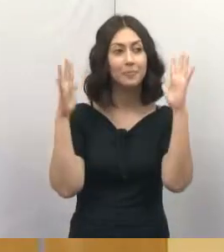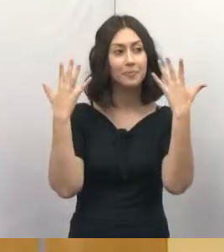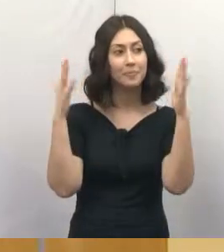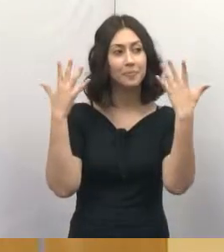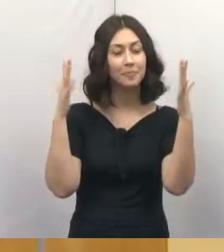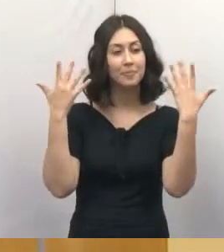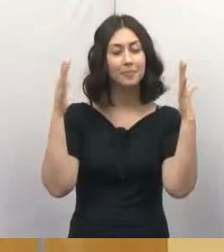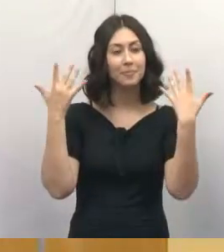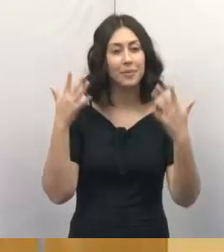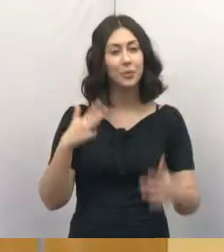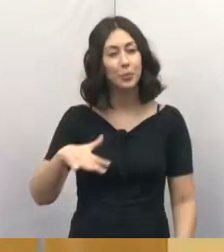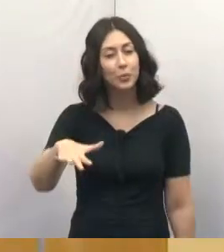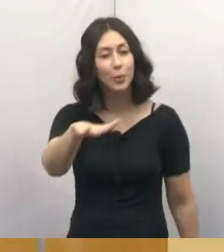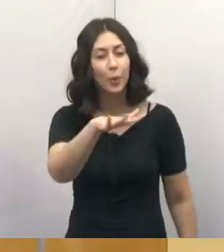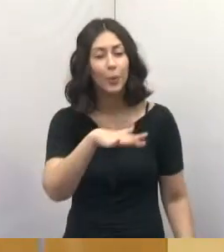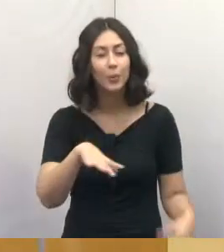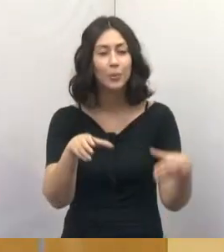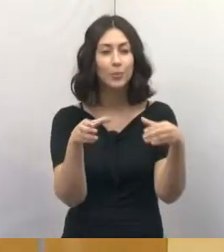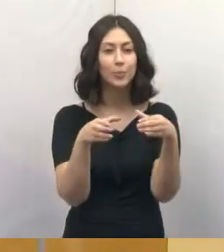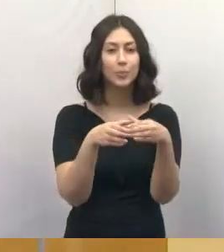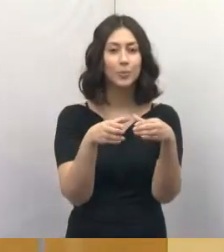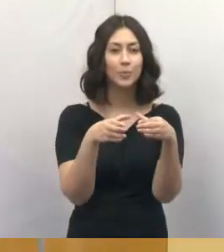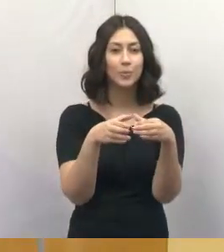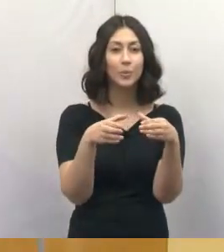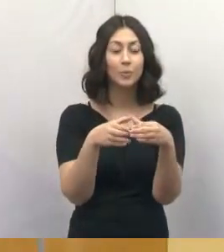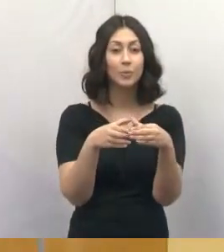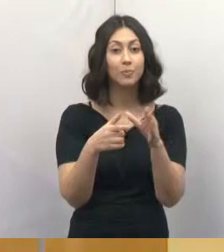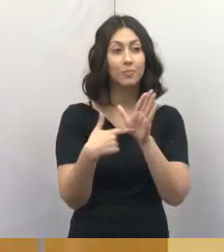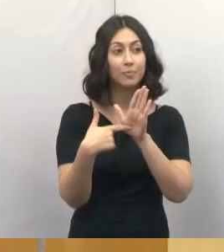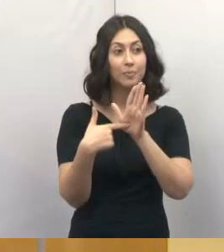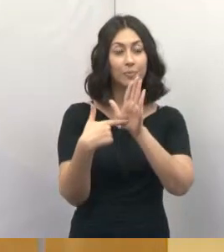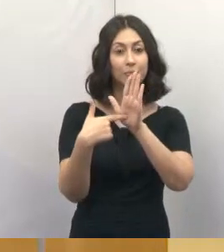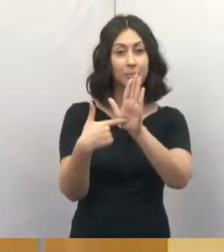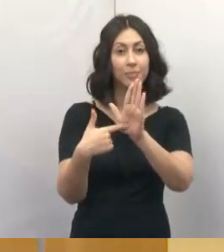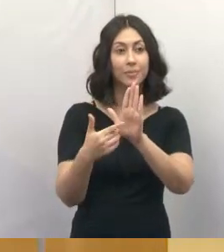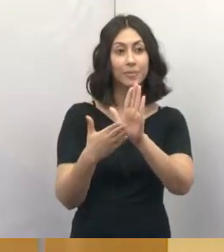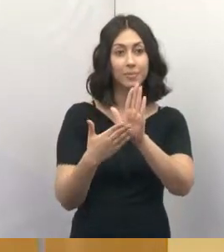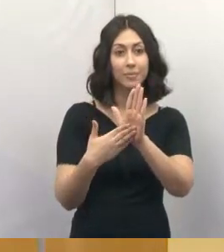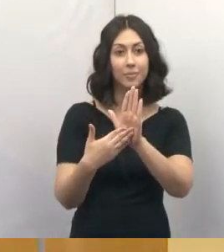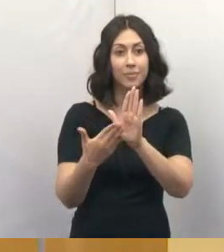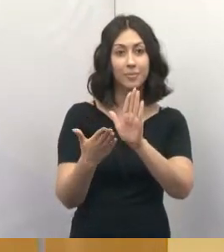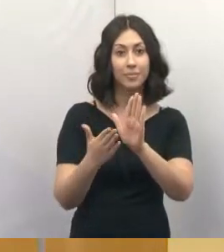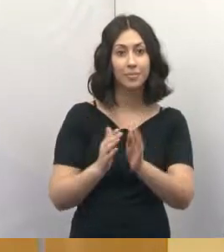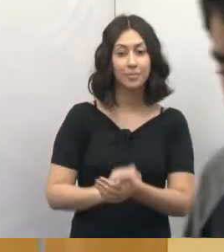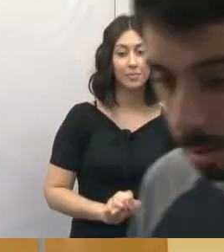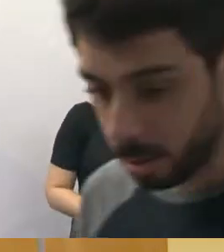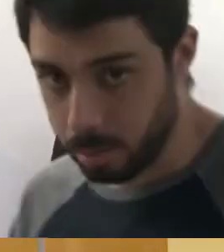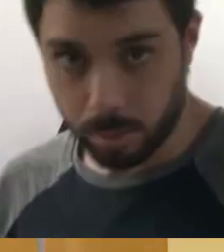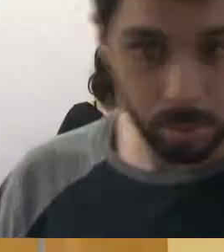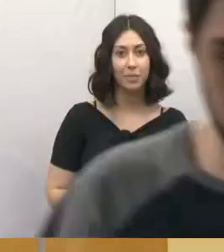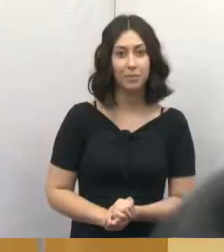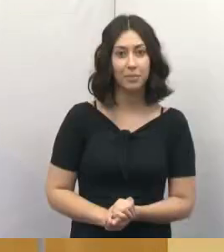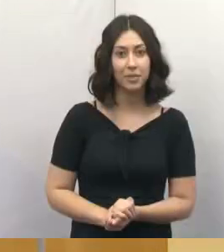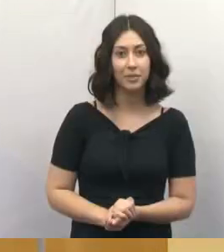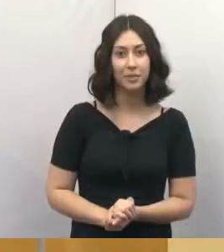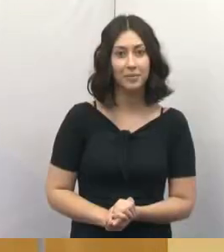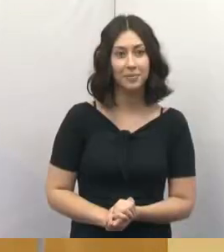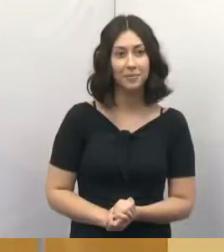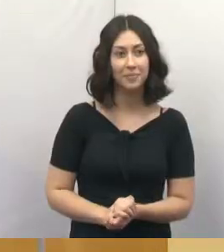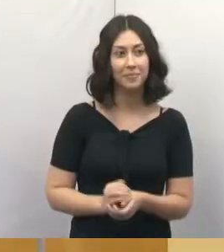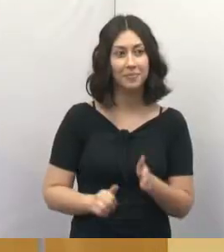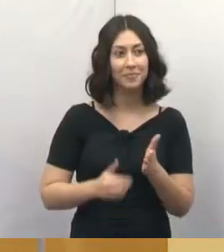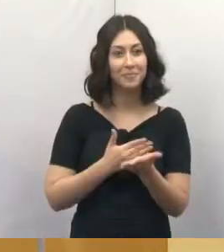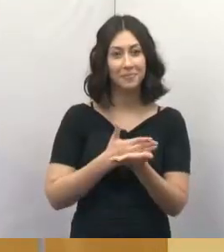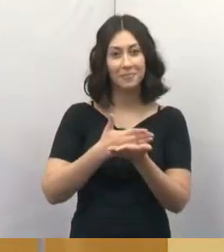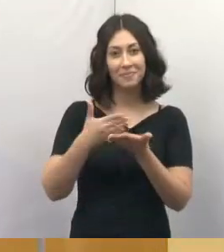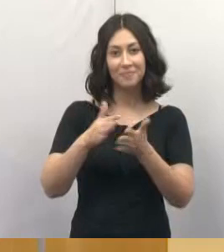Vossa Senhoria e toda a sua equipe por apresentar essa propositura, que num primeiro momento pode ser algo